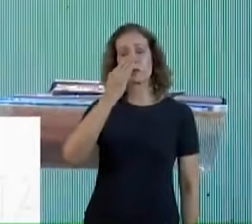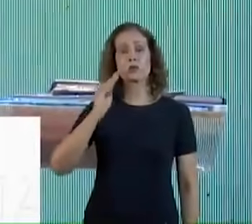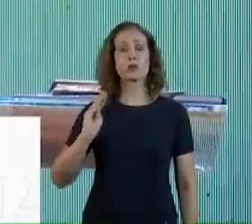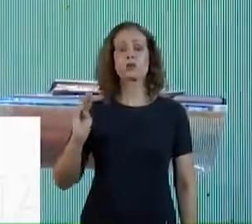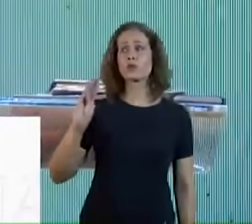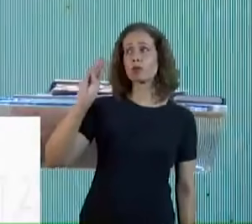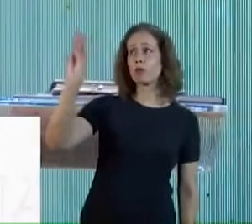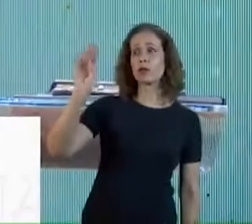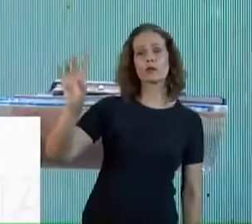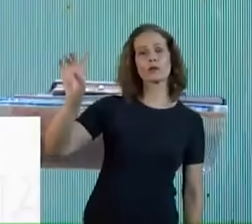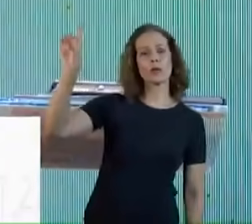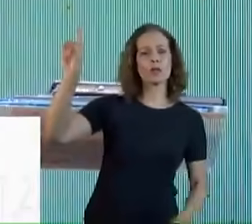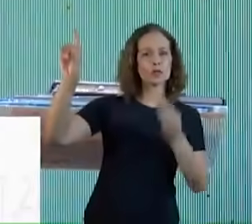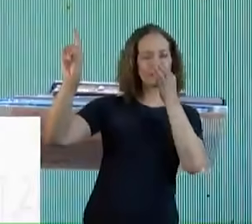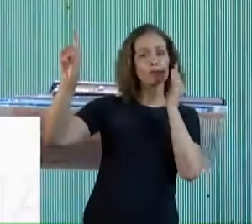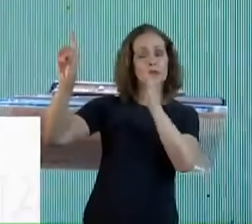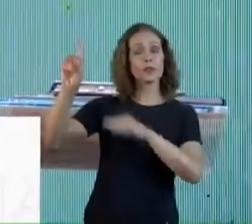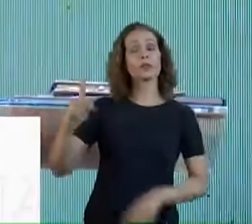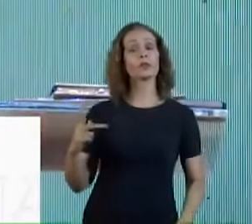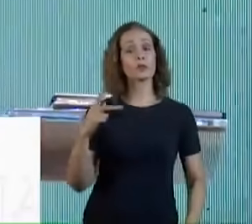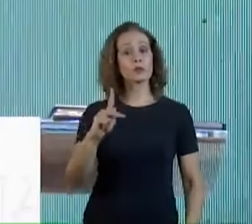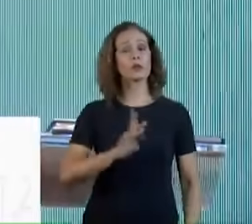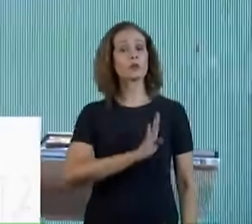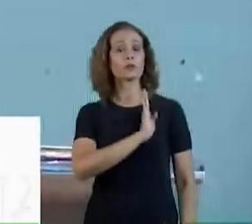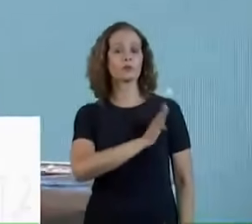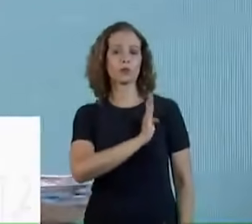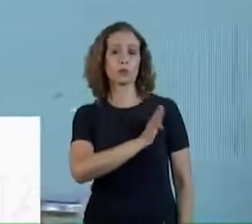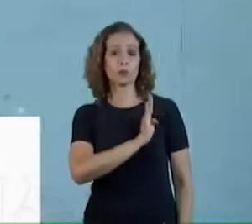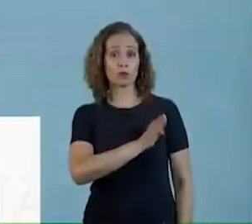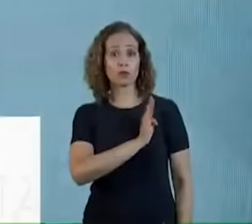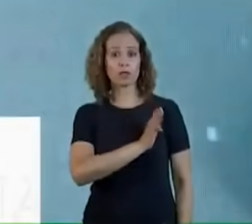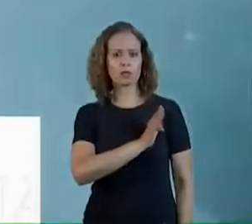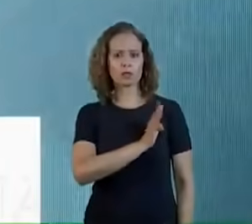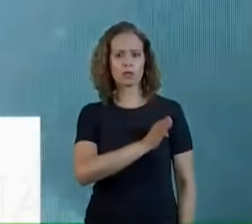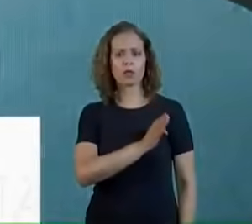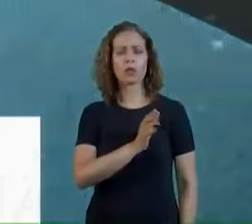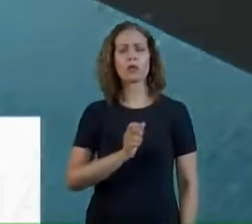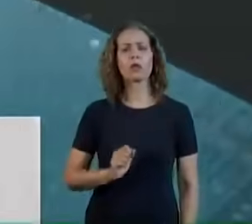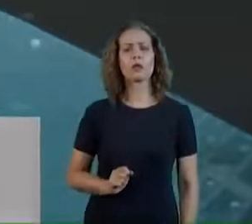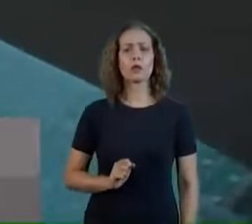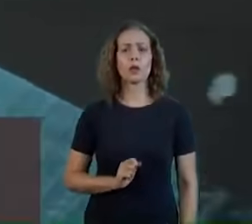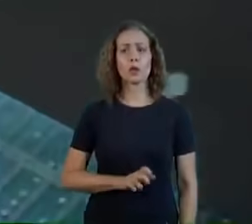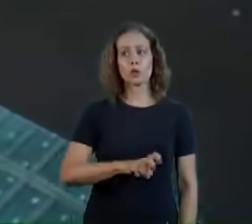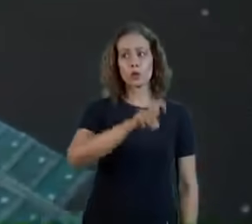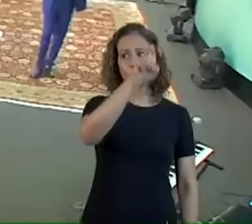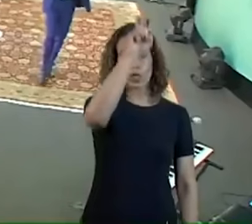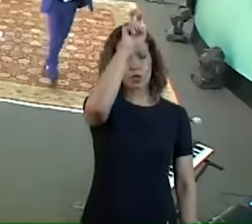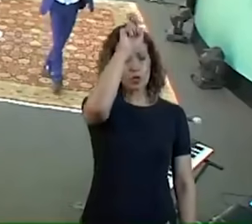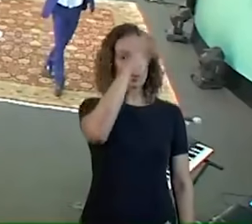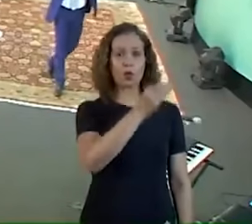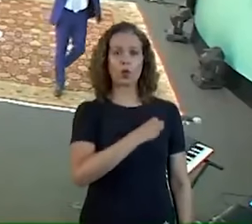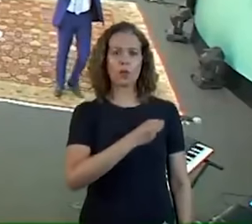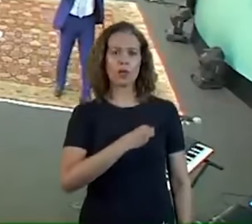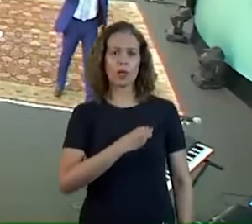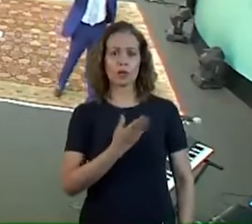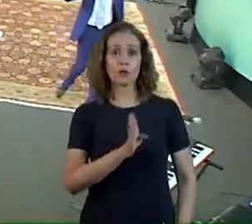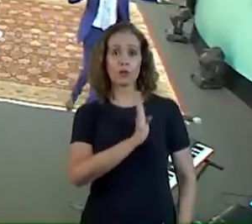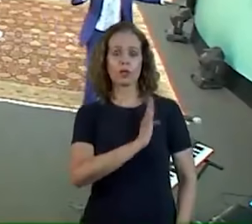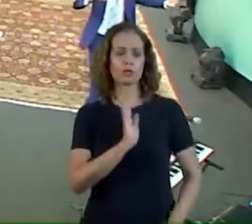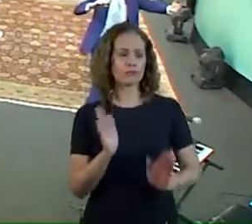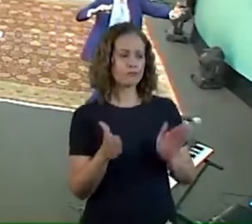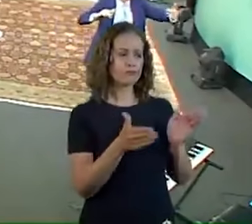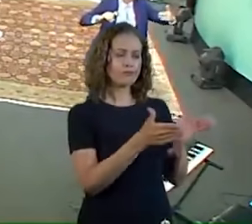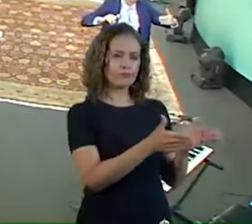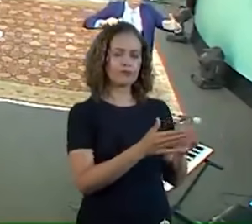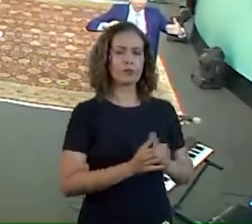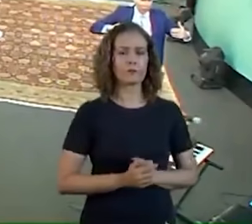rejeitaram a Deus, e em seu coração voltaram para o Egito. Quando Deus tirou o povo